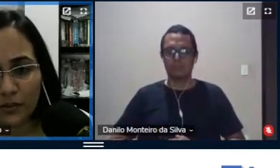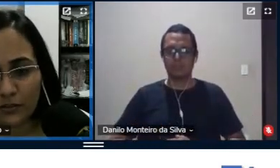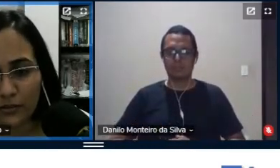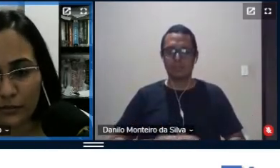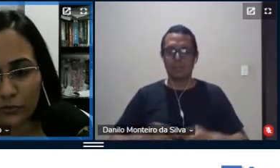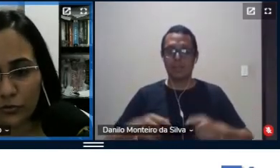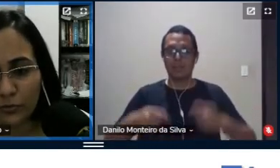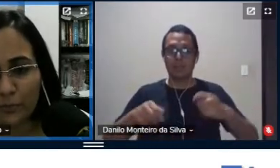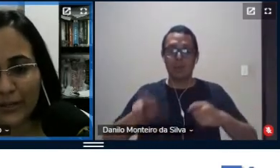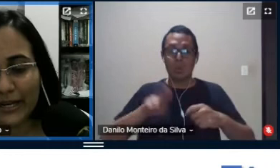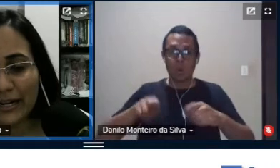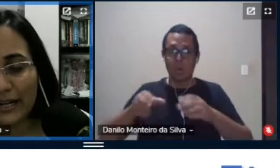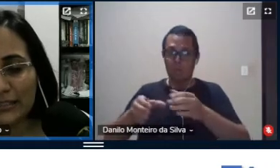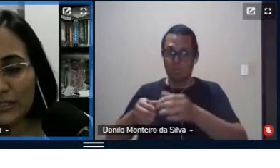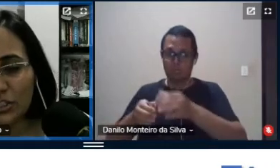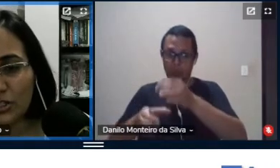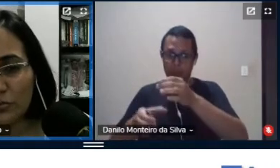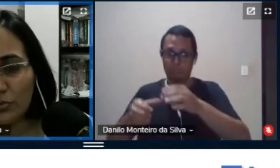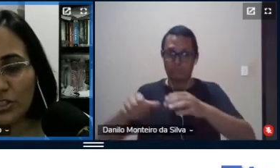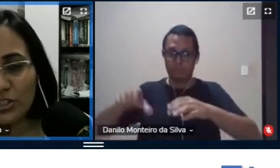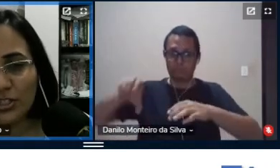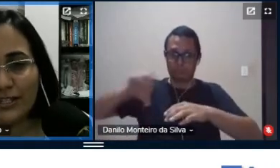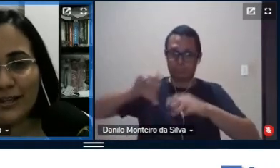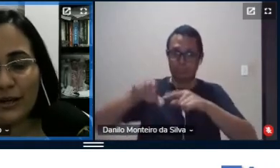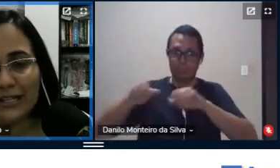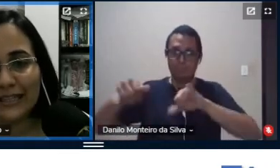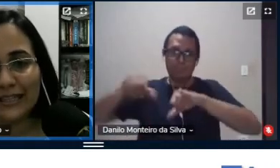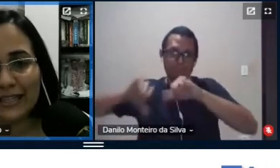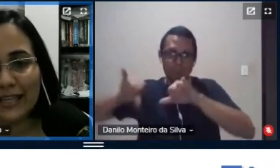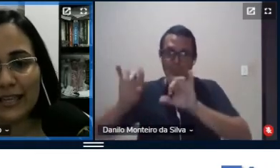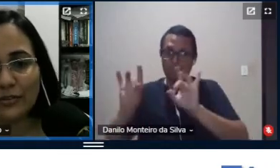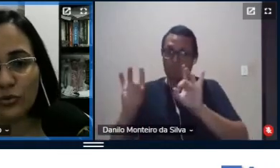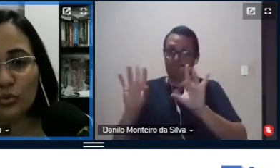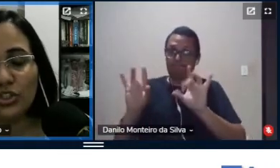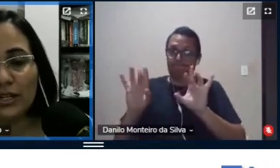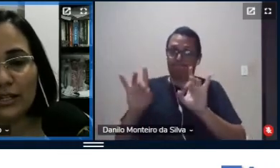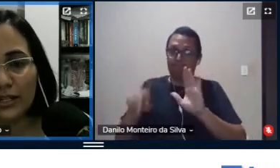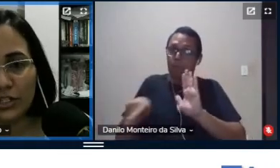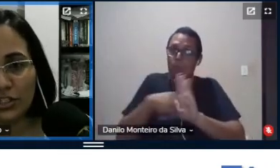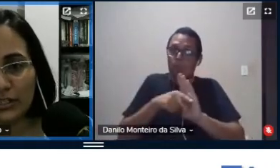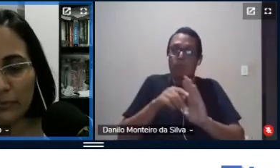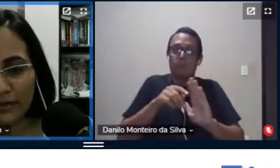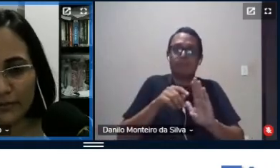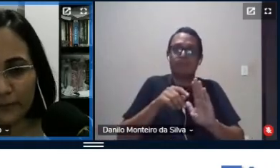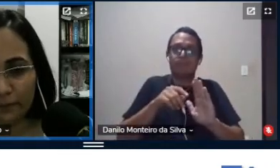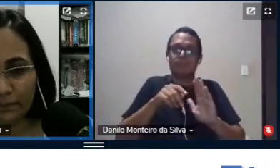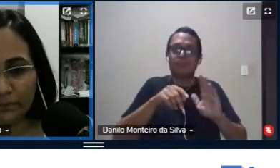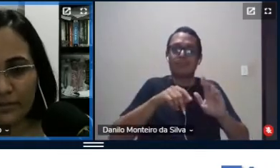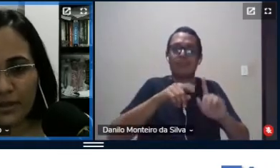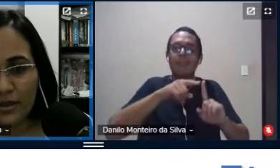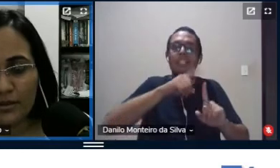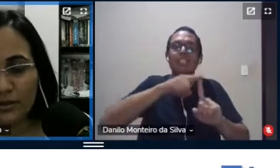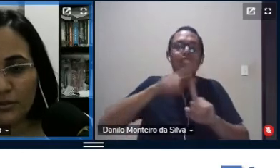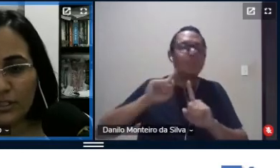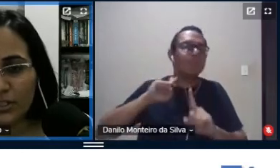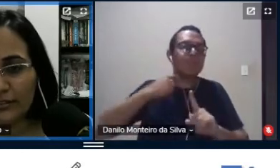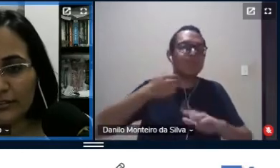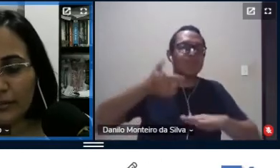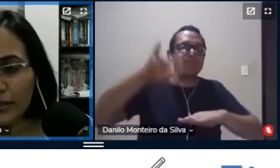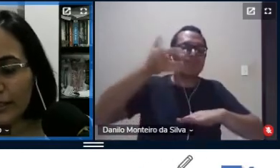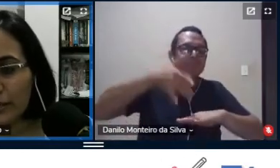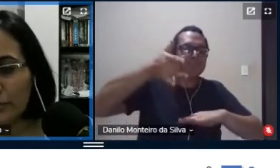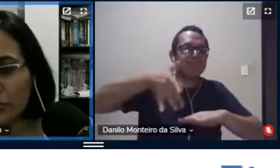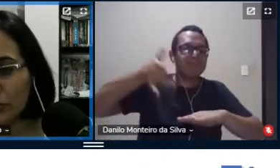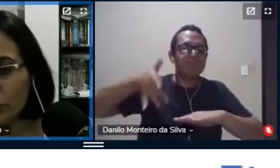removedores específicos para cada tipo de sujeira que a gente tem na peça. Então, eu deixei